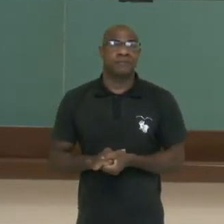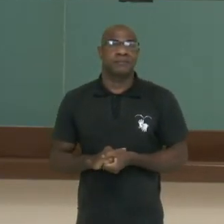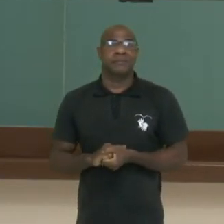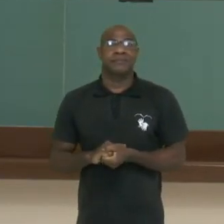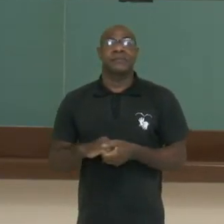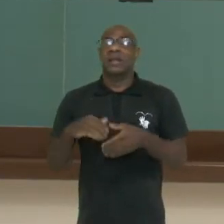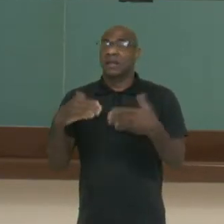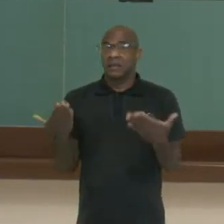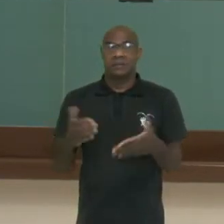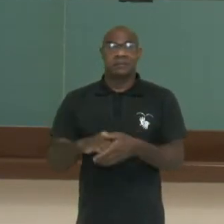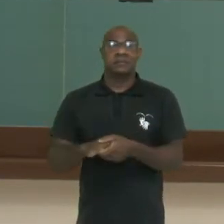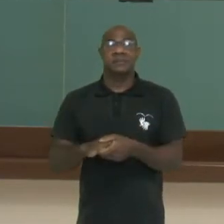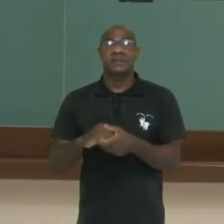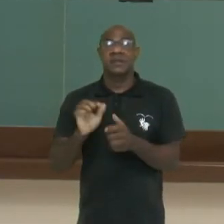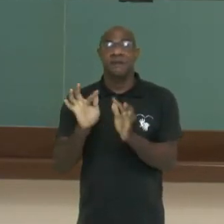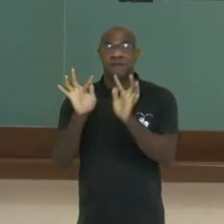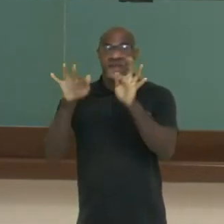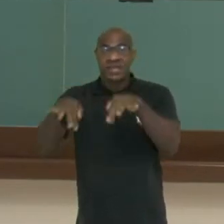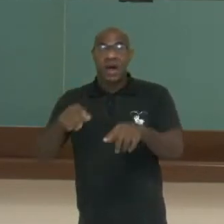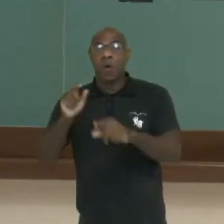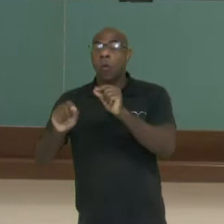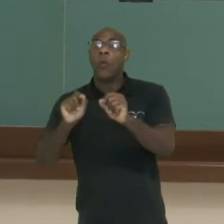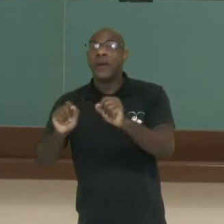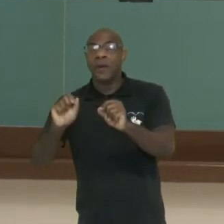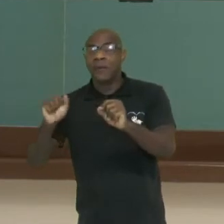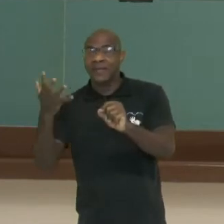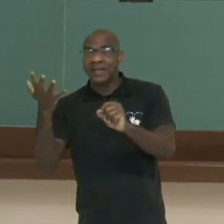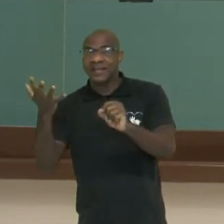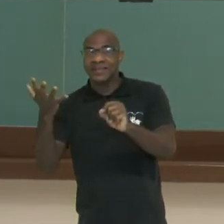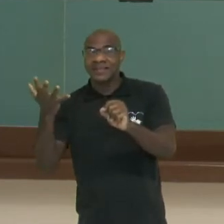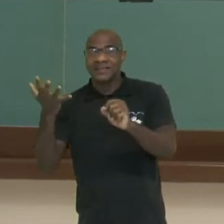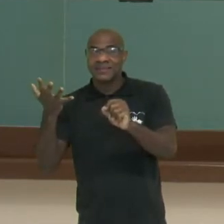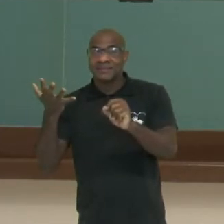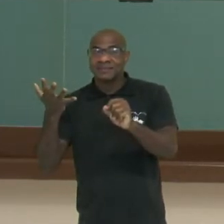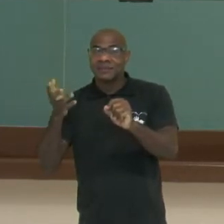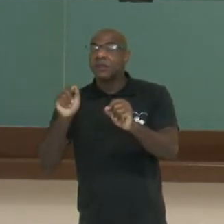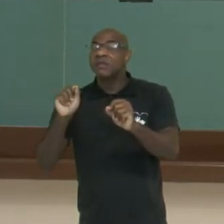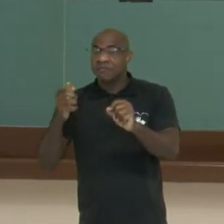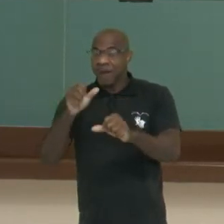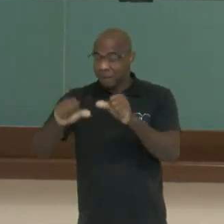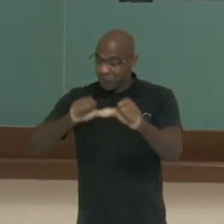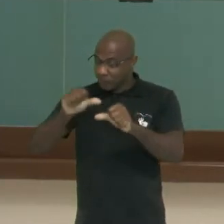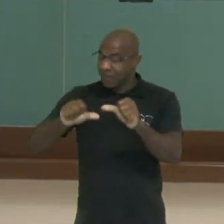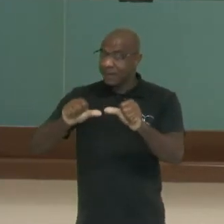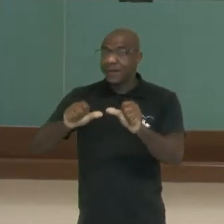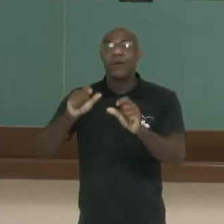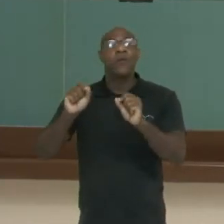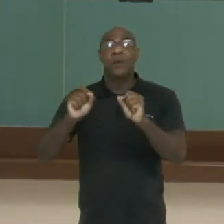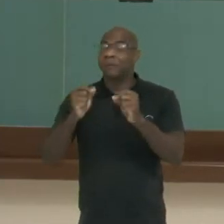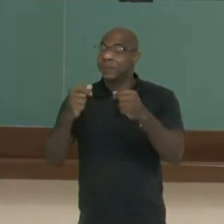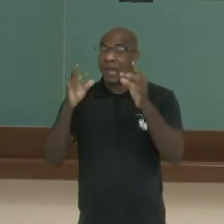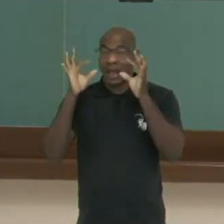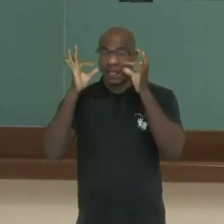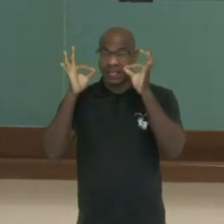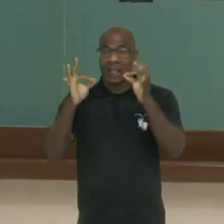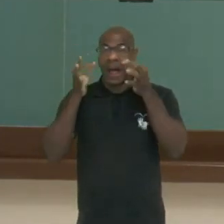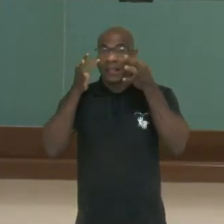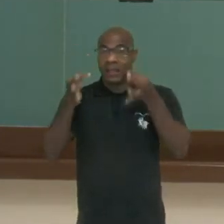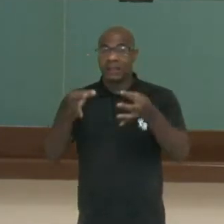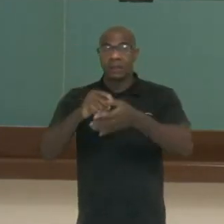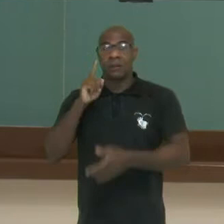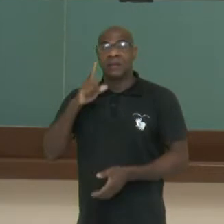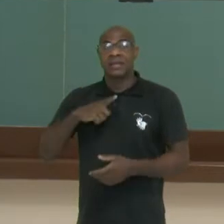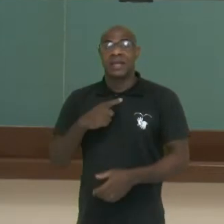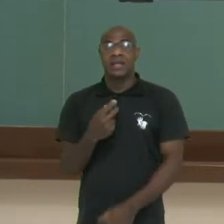multiplicação. Aí lá no finalzinho, isso que vai mudar. prestar bastante atenção. Se aqui eu tenho